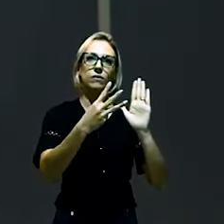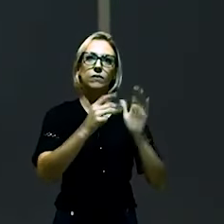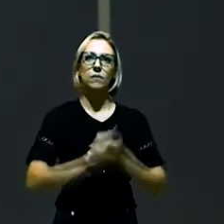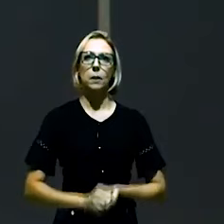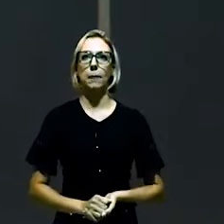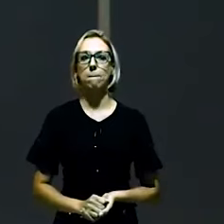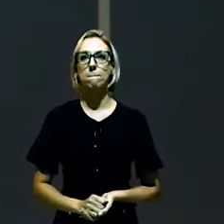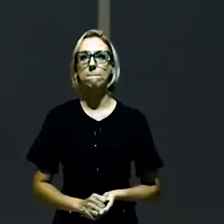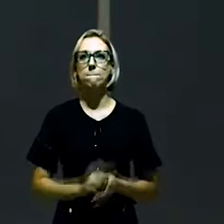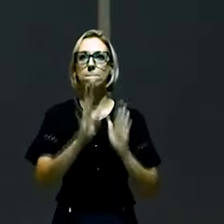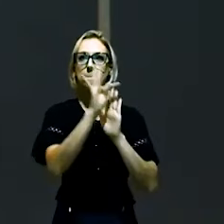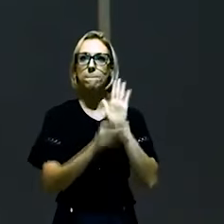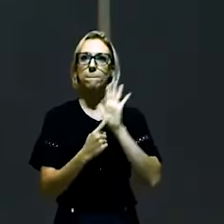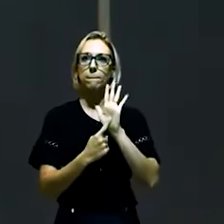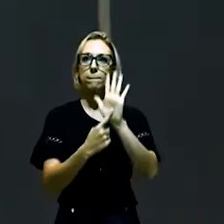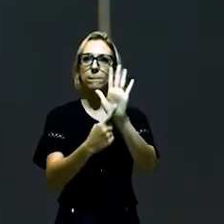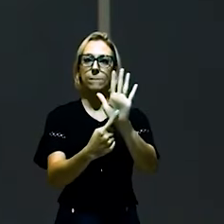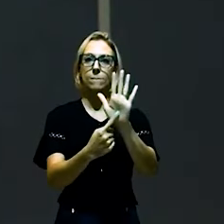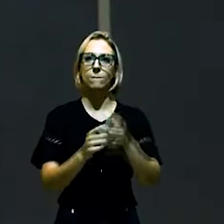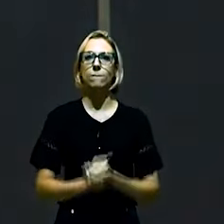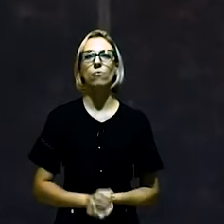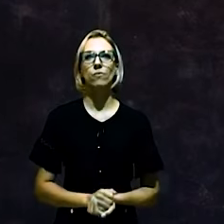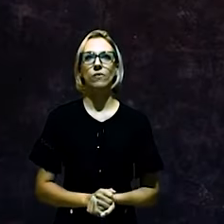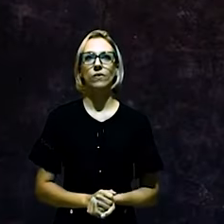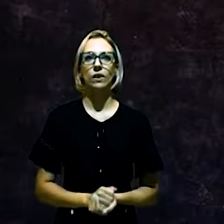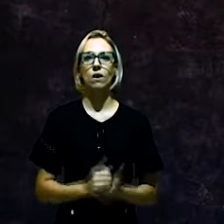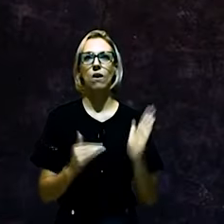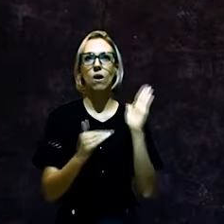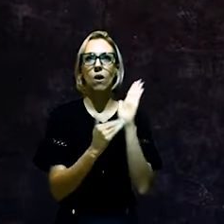É um dos últimos versículos do livro de Eclesiastes.